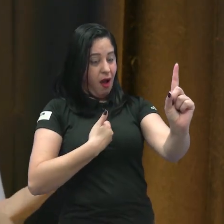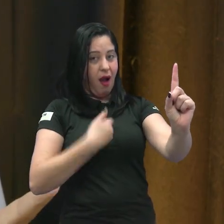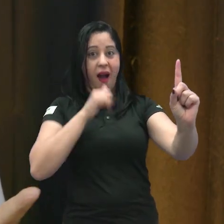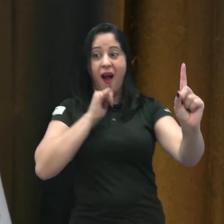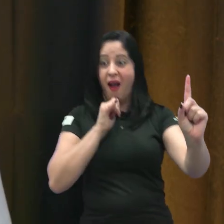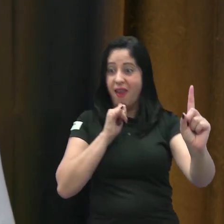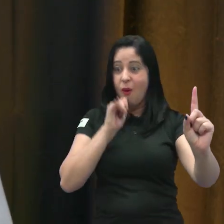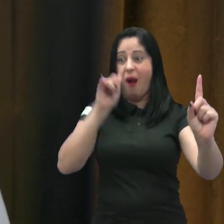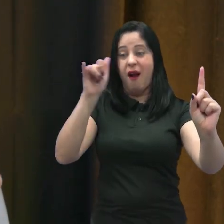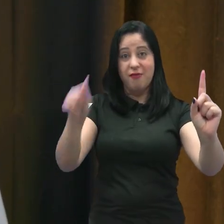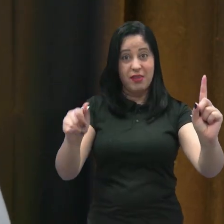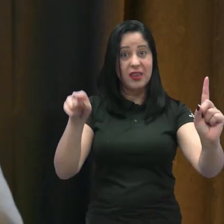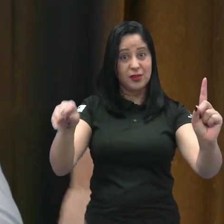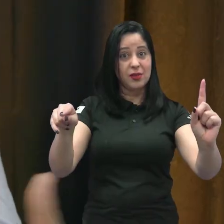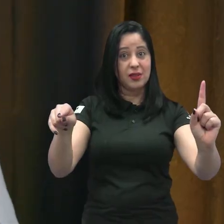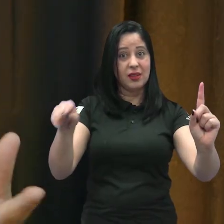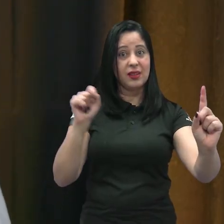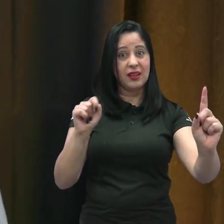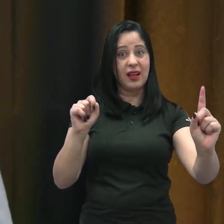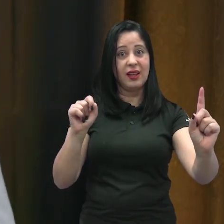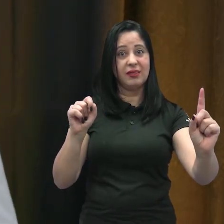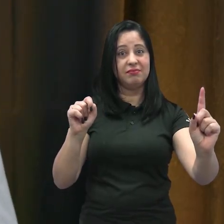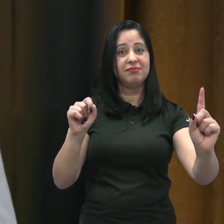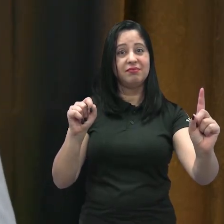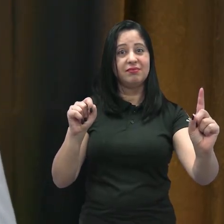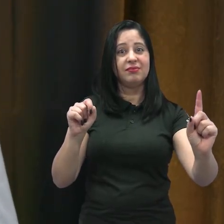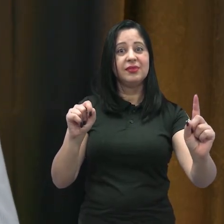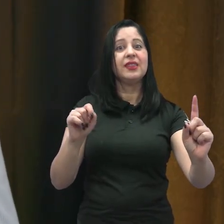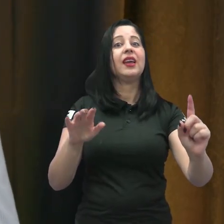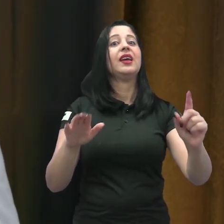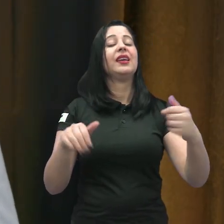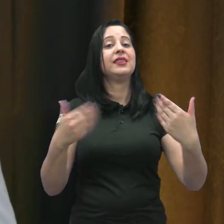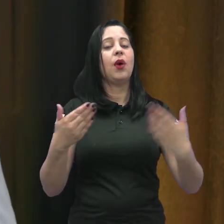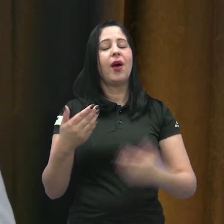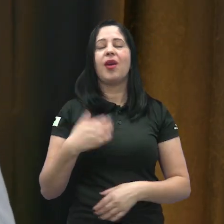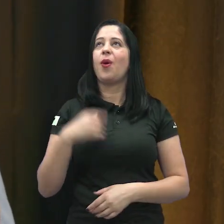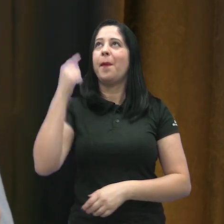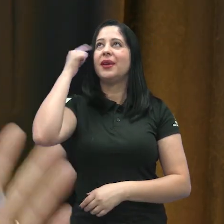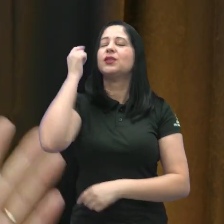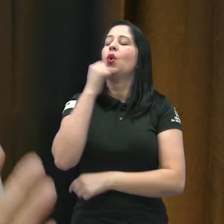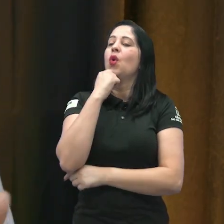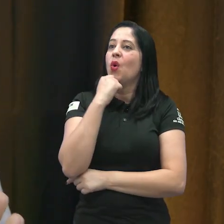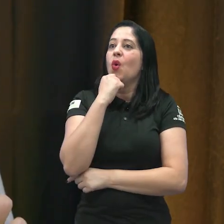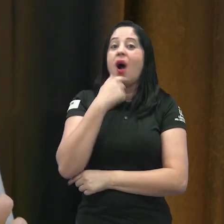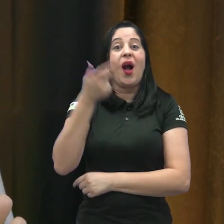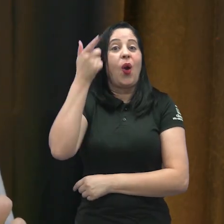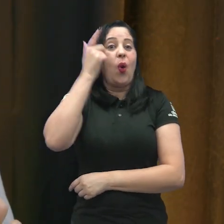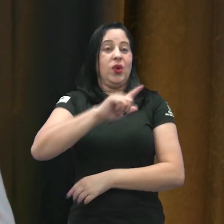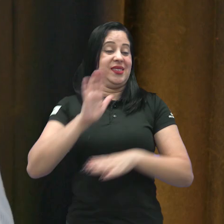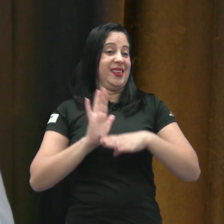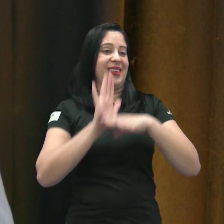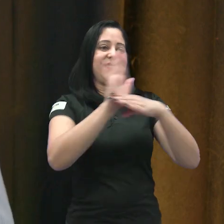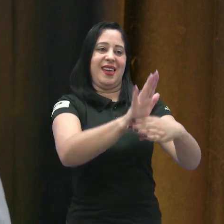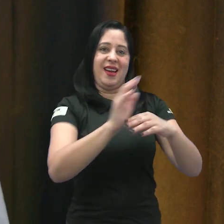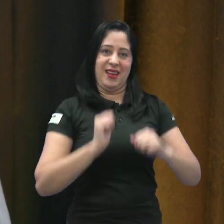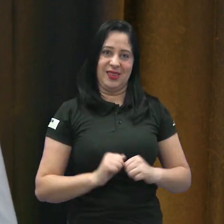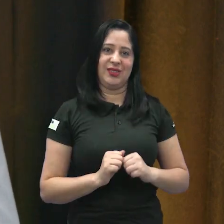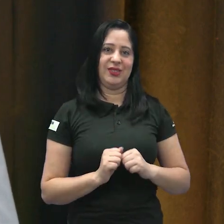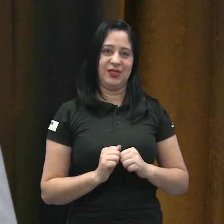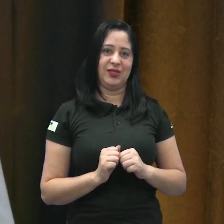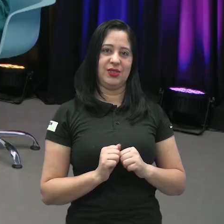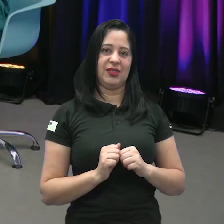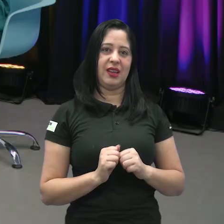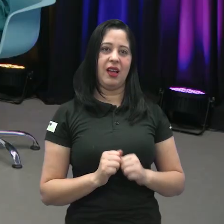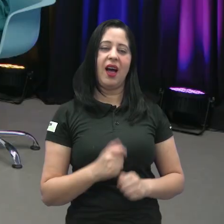chega para o secretário da pasta, né, pertinente àquele assunto. Eu fico feliz, hoje ajudei alguém a falar com o prefeito, né, ou com o